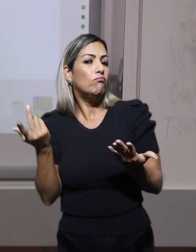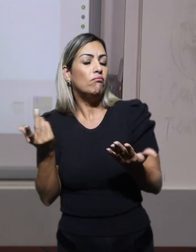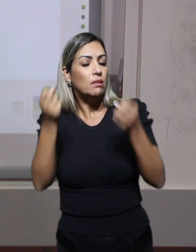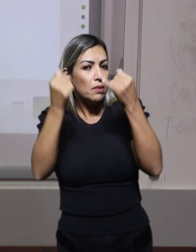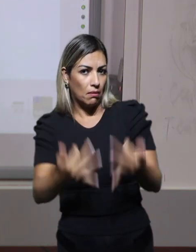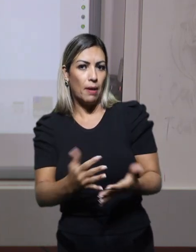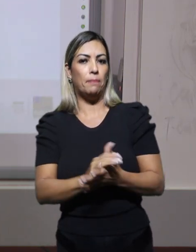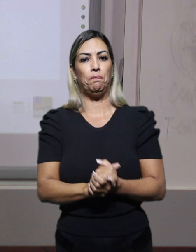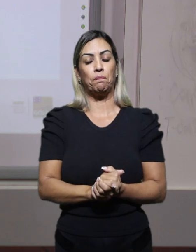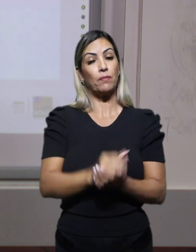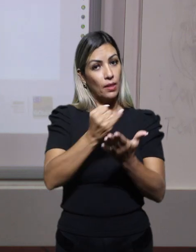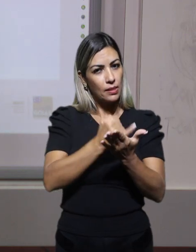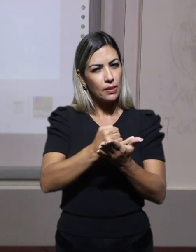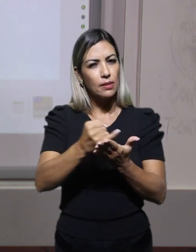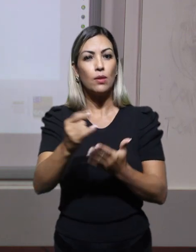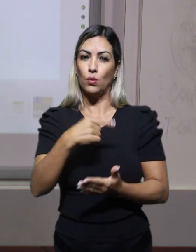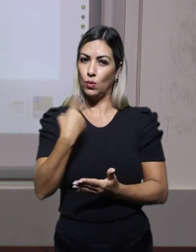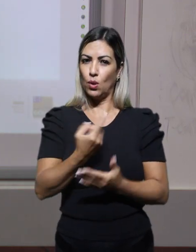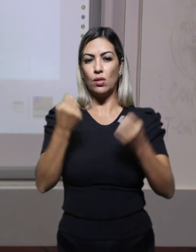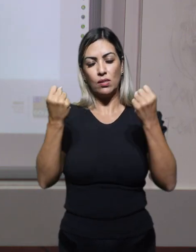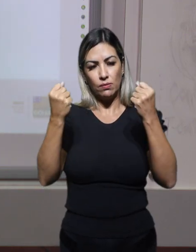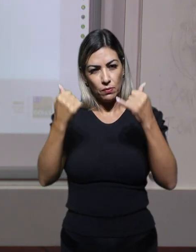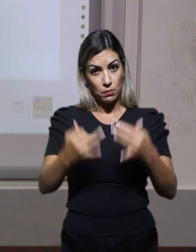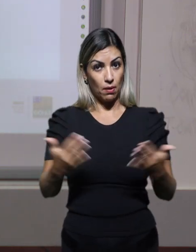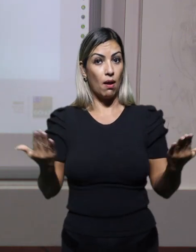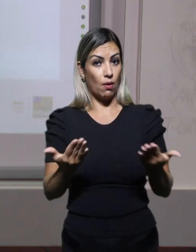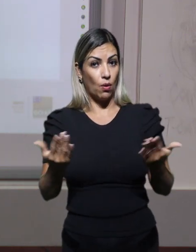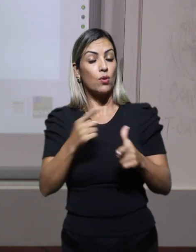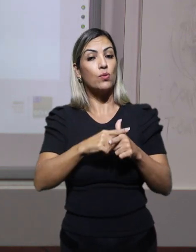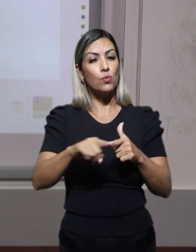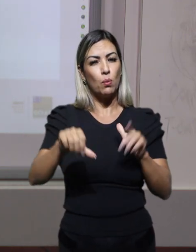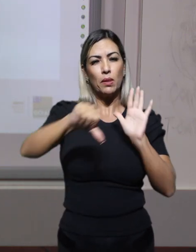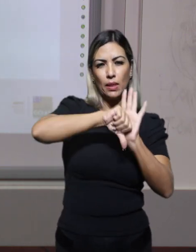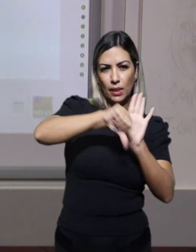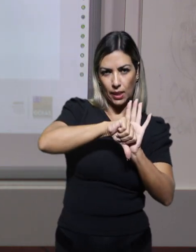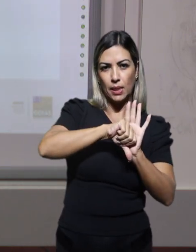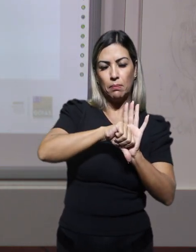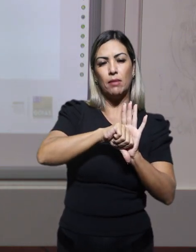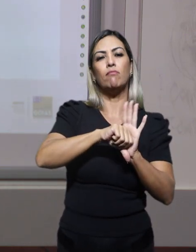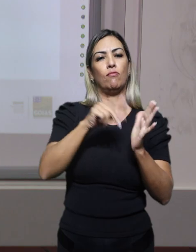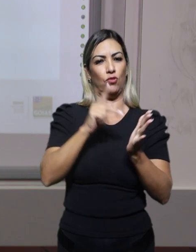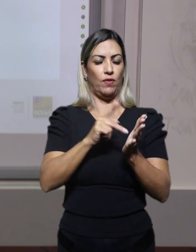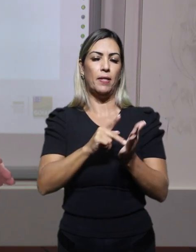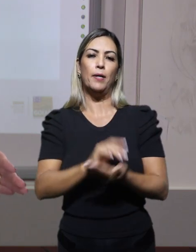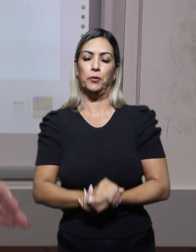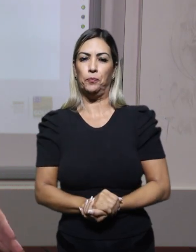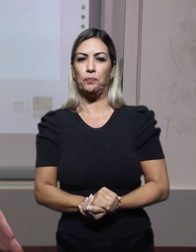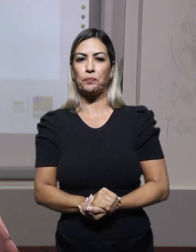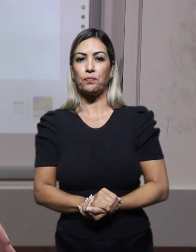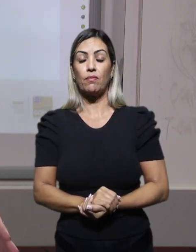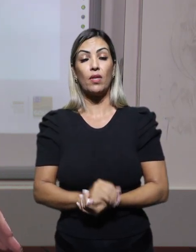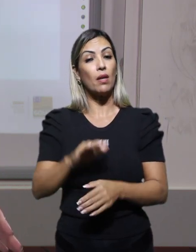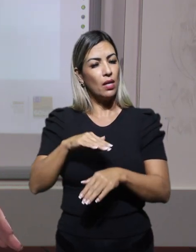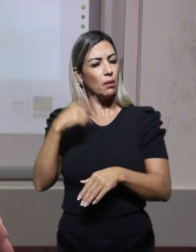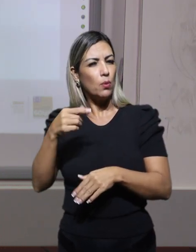breve introdução, nós vamos agora falar sobre os crimes em espécie. E mais no